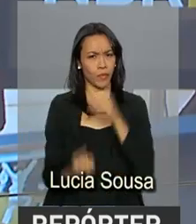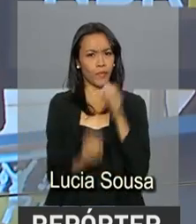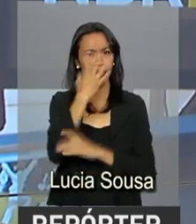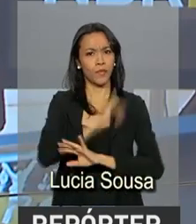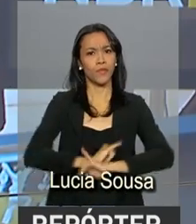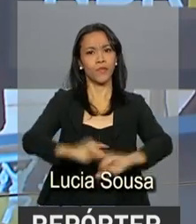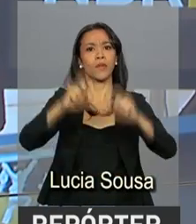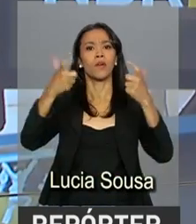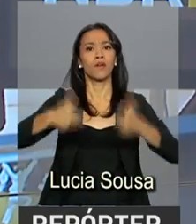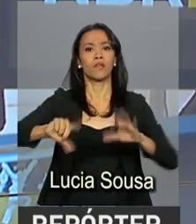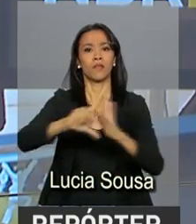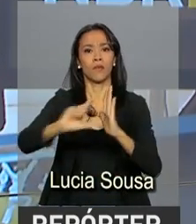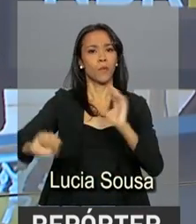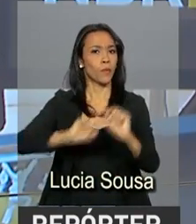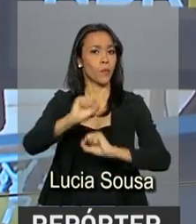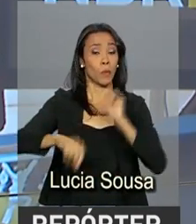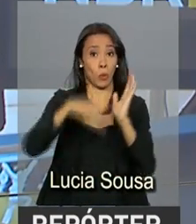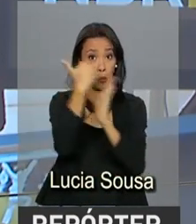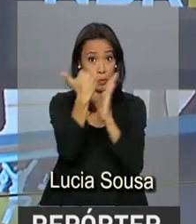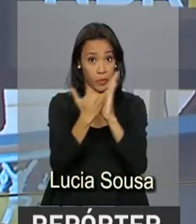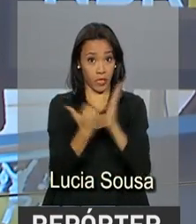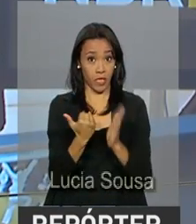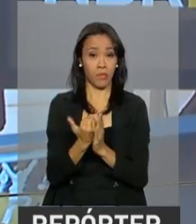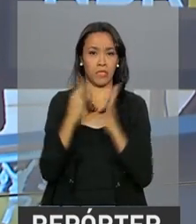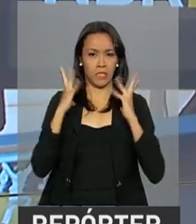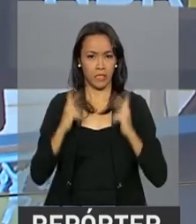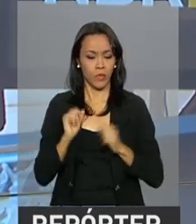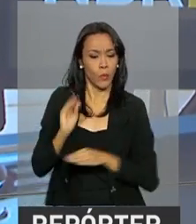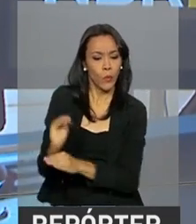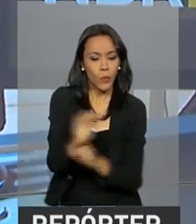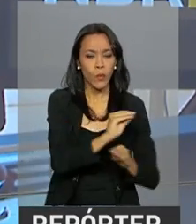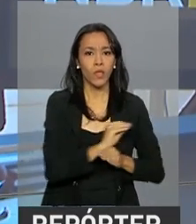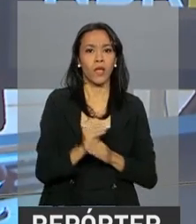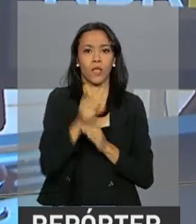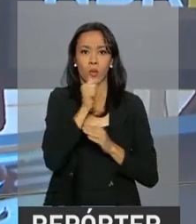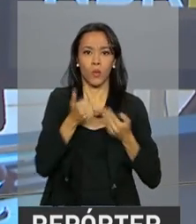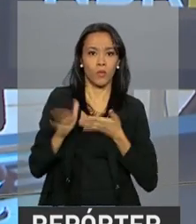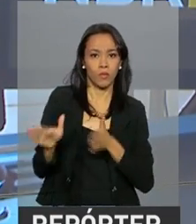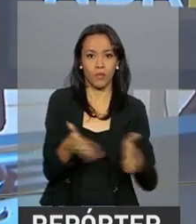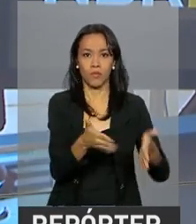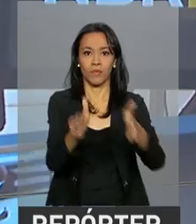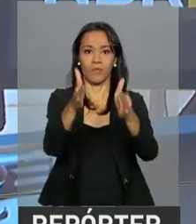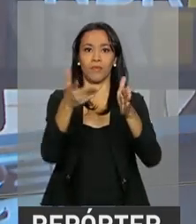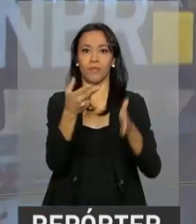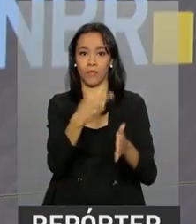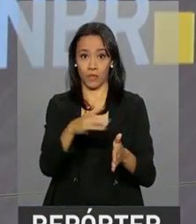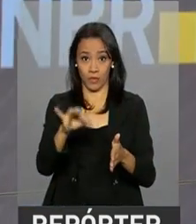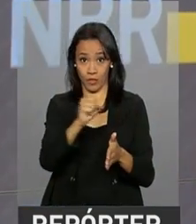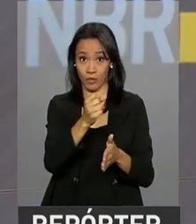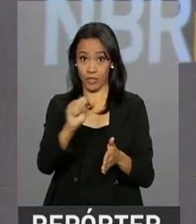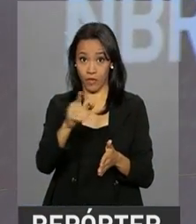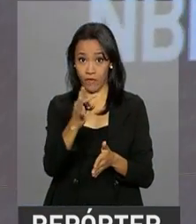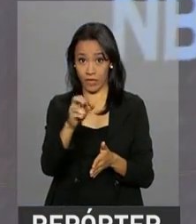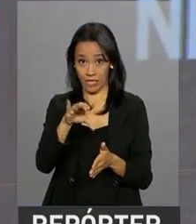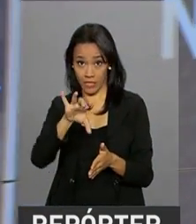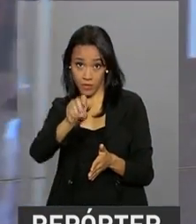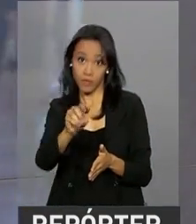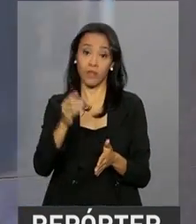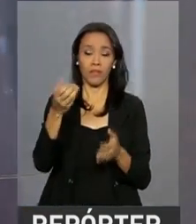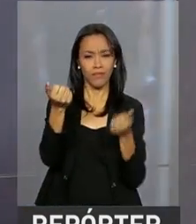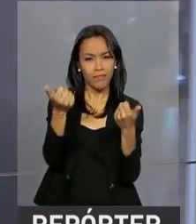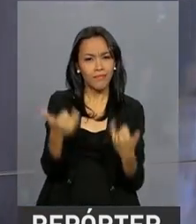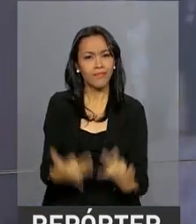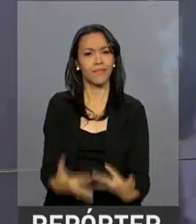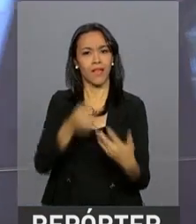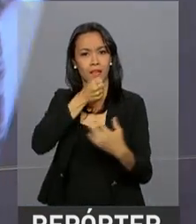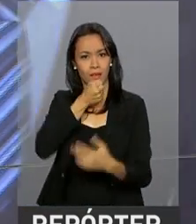Palácio Planalto o programa de revitalização da bacia hidrográfica do Rio São Francisco. Vamos saber os detalhes com o repórter João